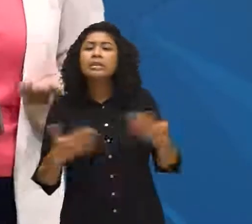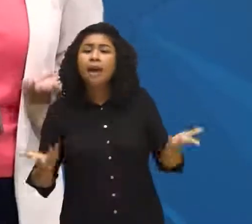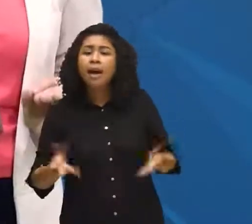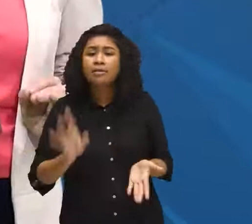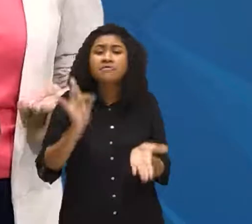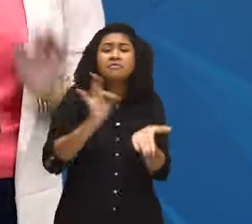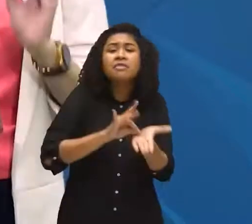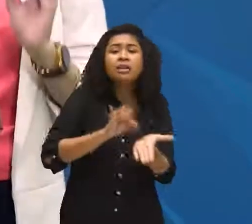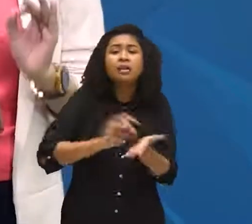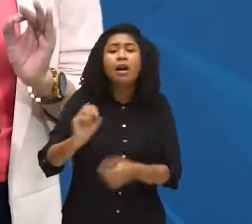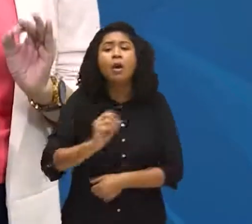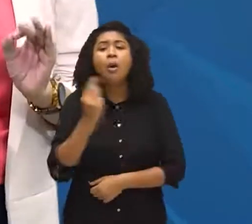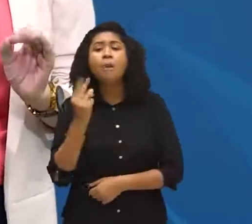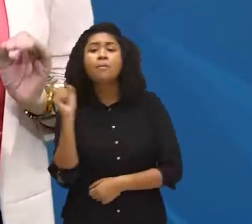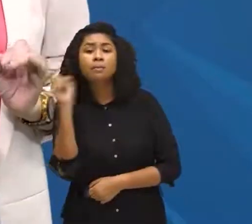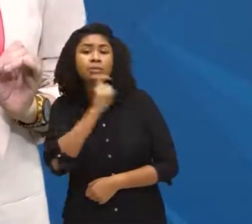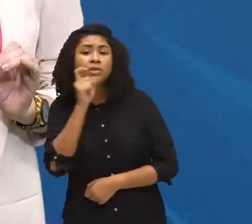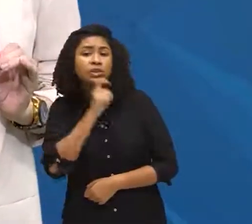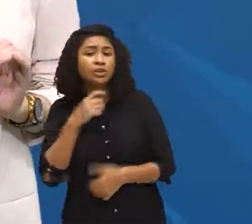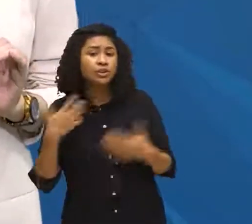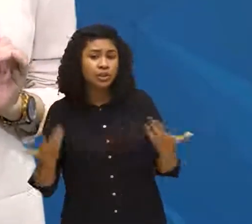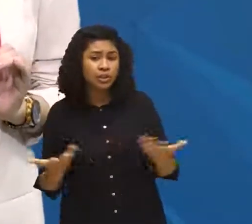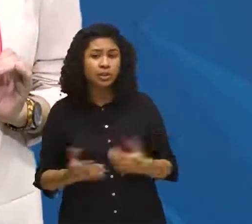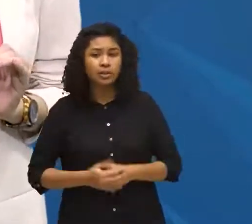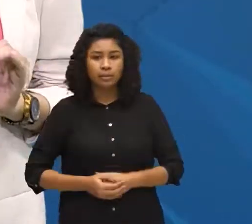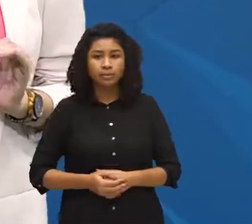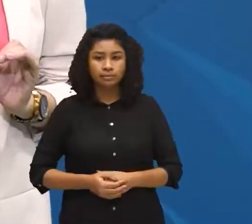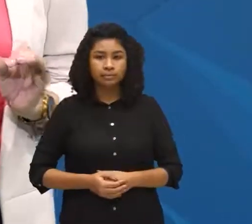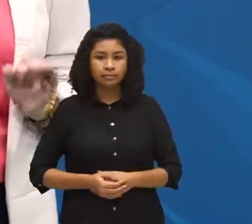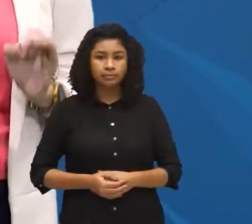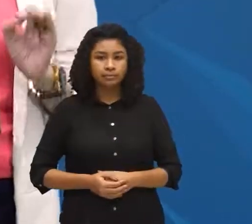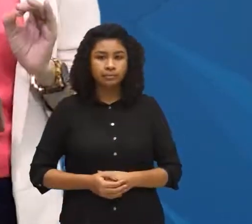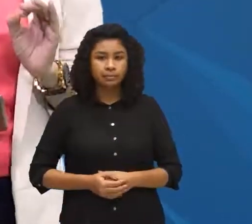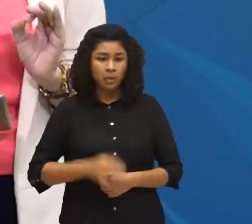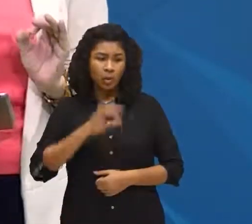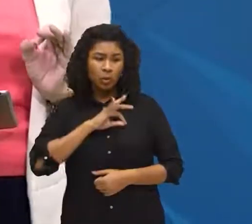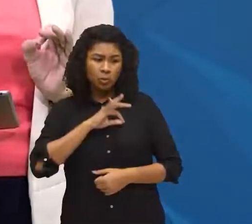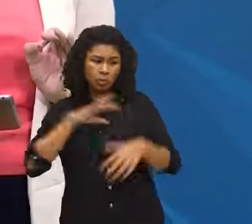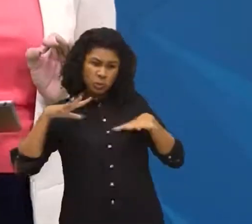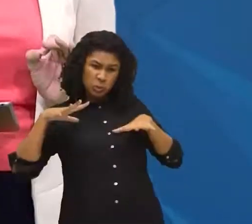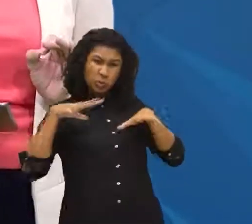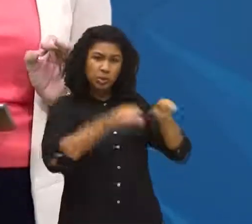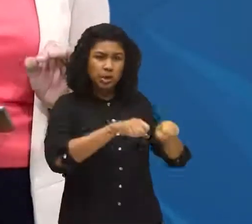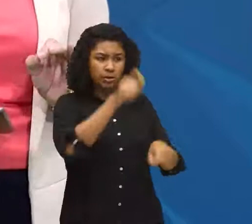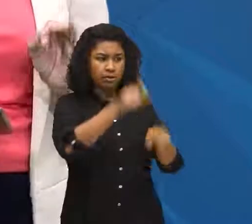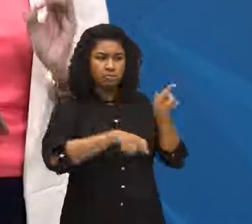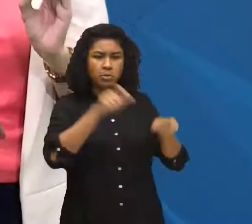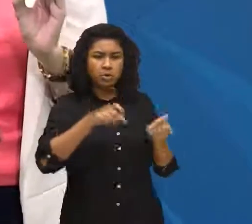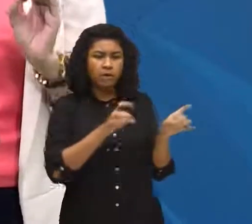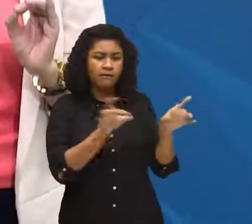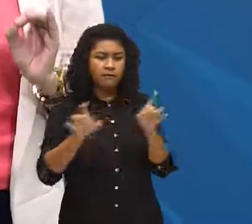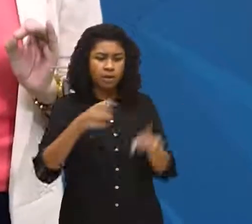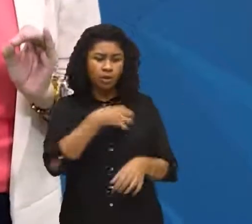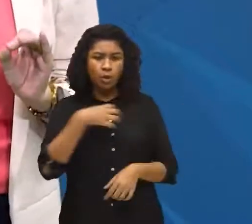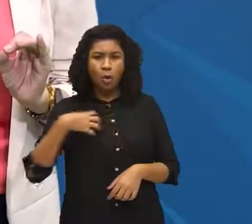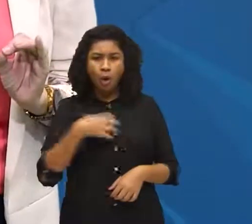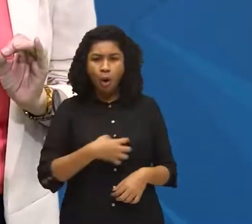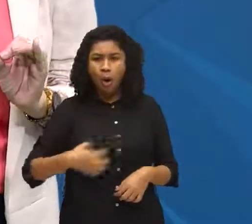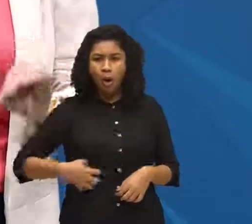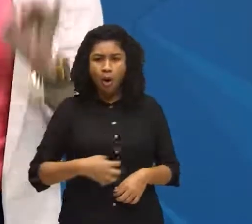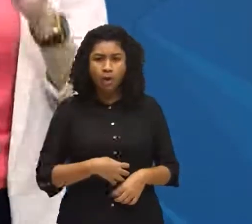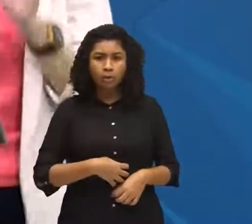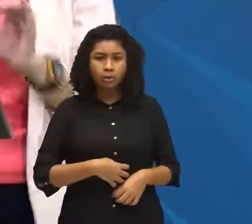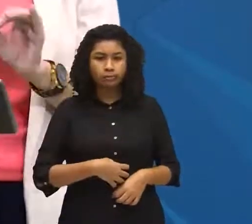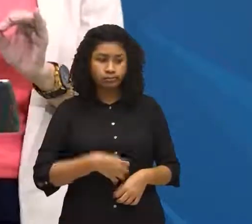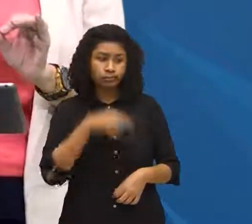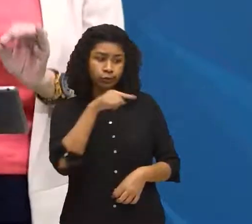fato ou fake? Traficantes de órgãos são presos na China com 300 crianças congeladas. Não perde o